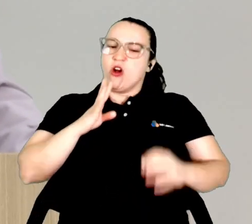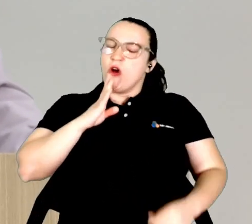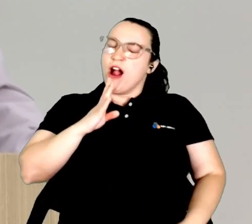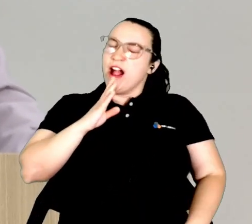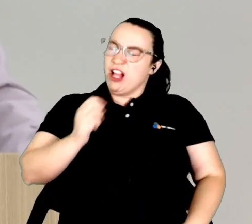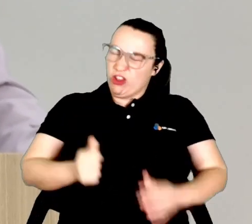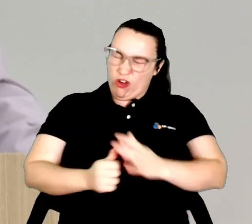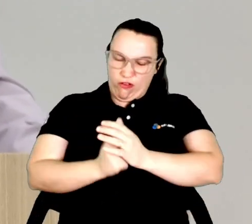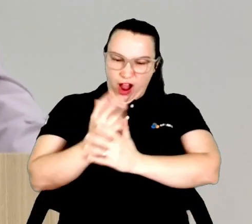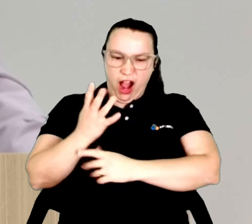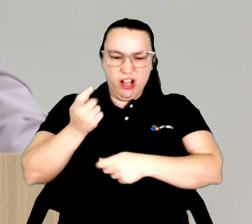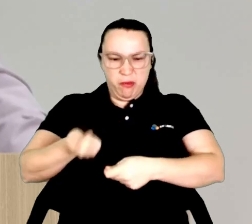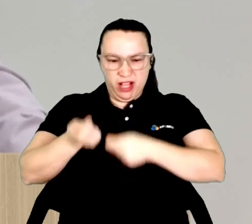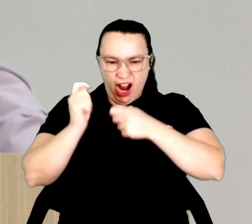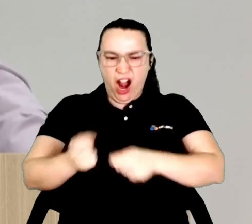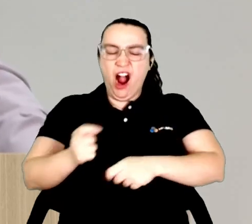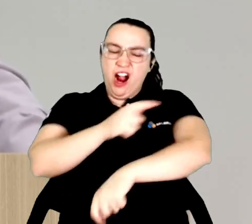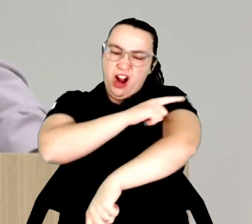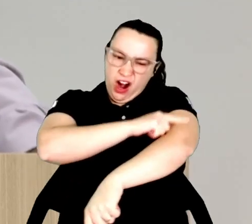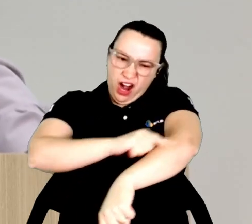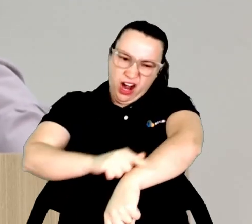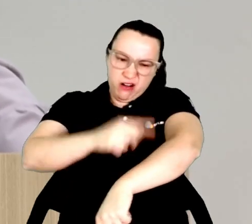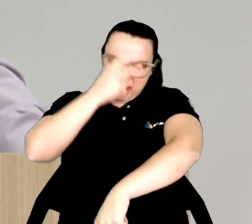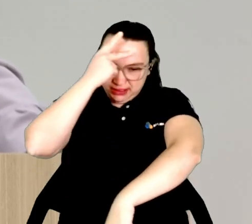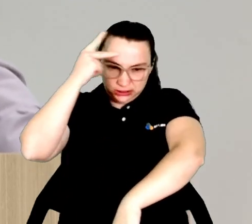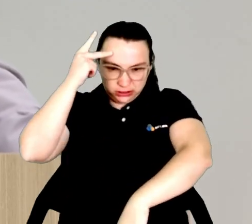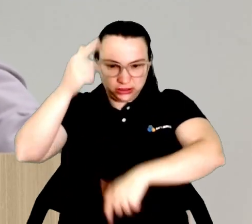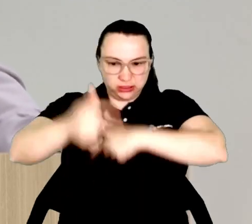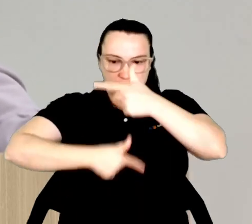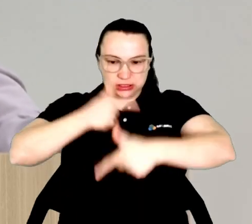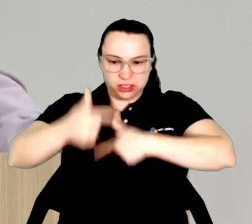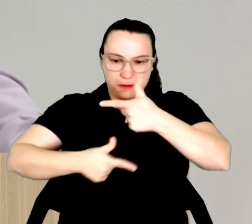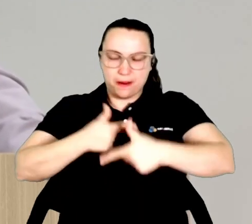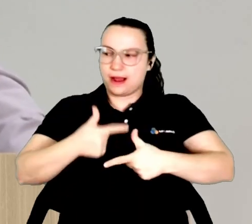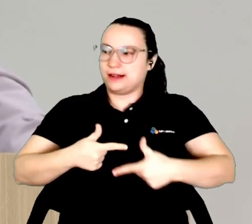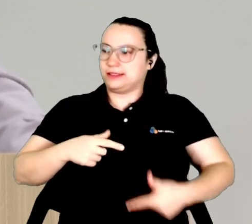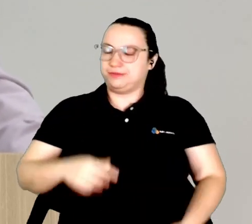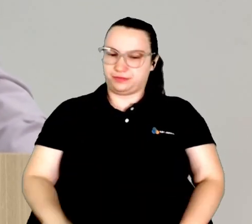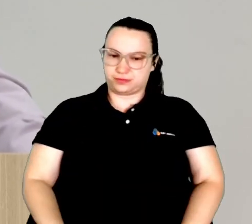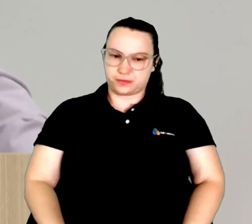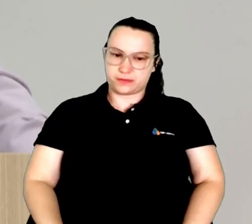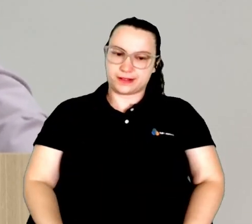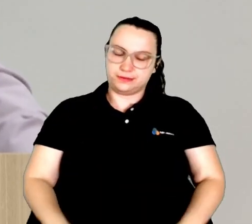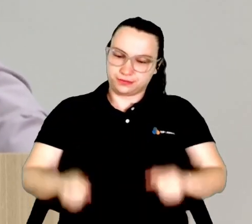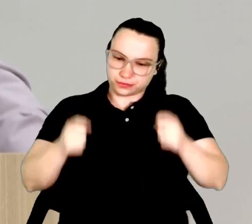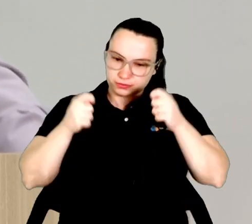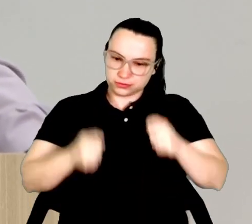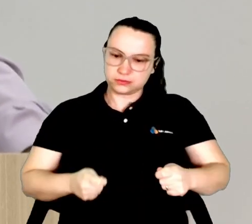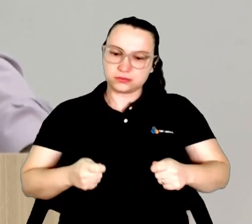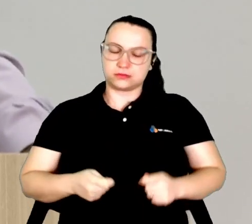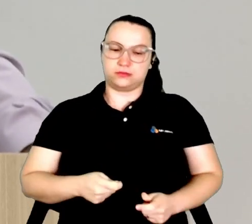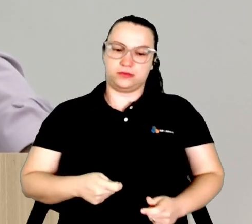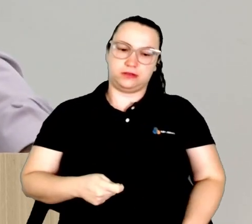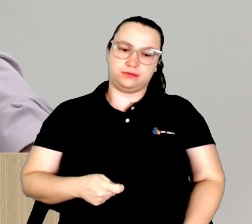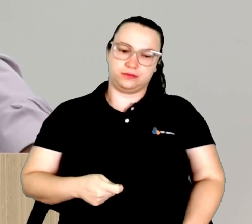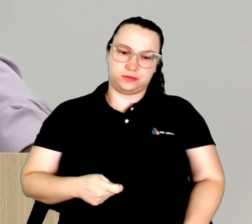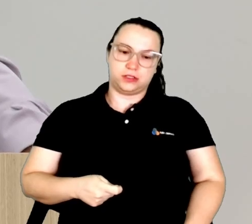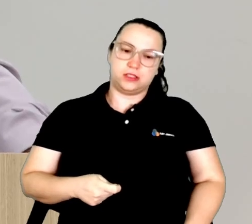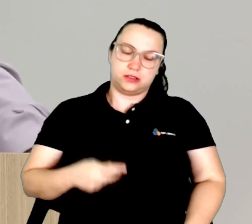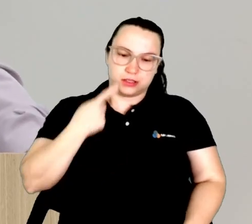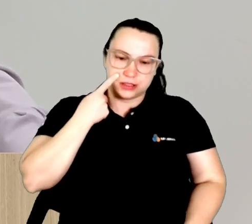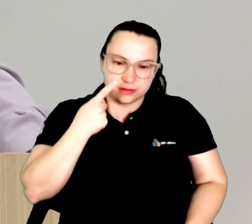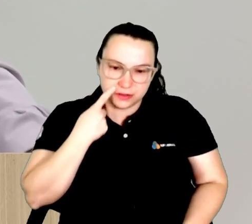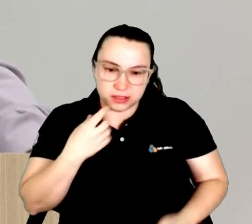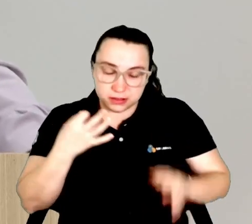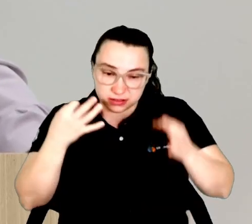pescadores honestos, pessoas que trabalham duro, firme. Então, tem que ser olhado com carinho mesmo,